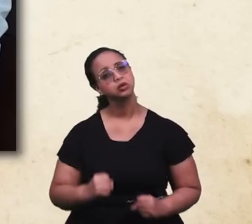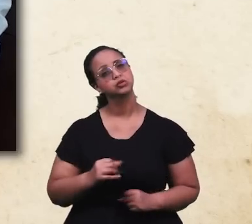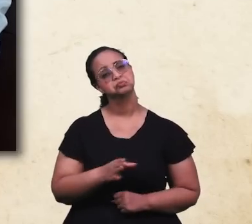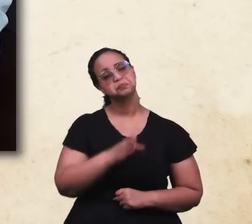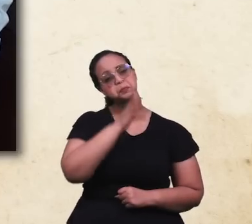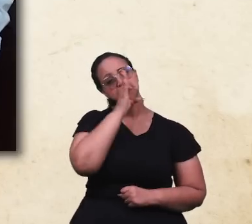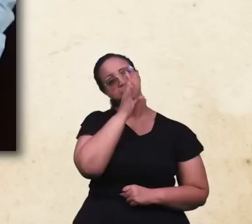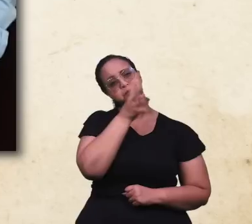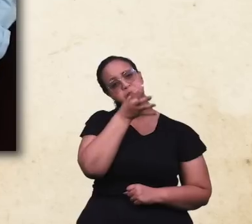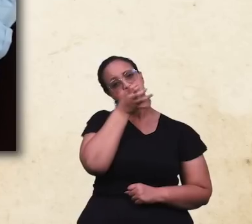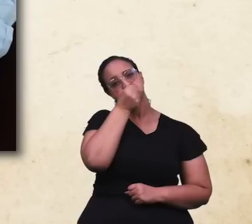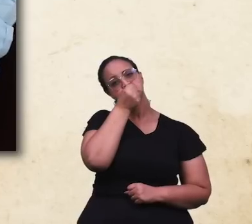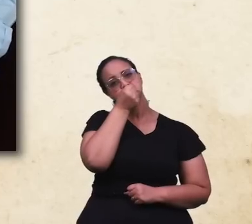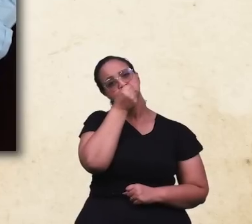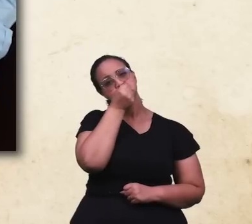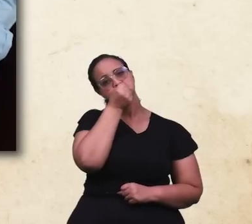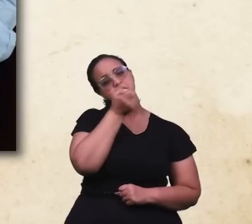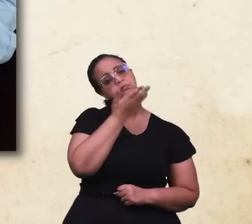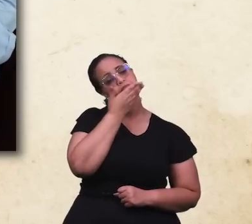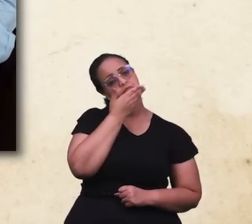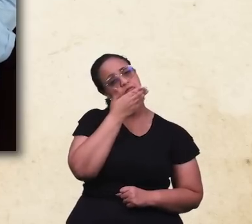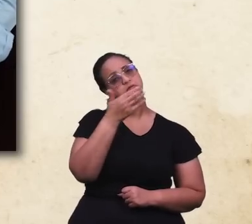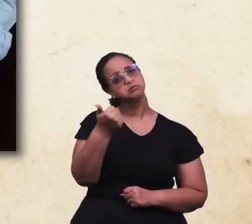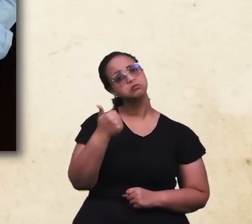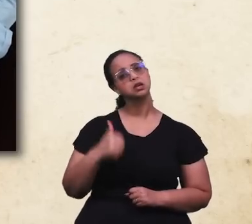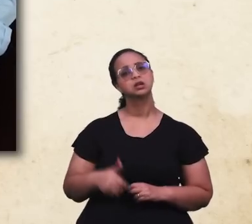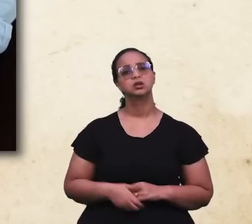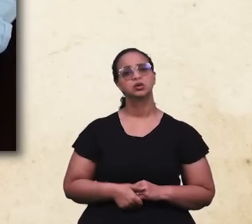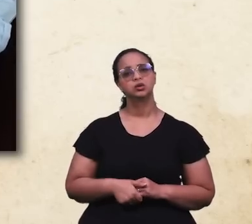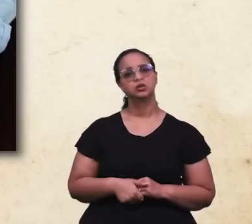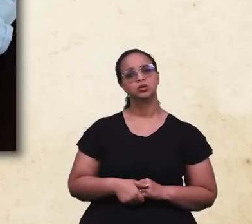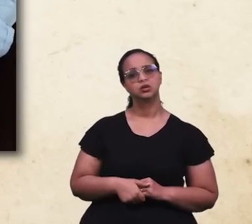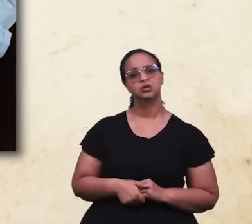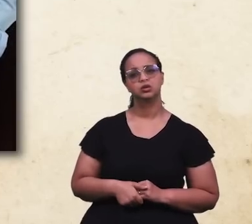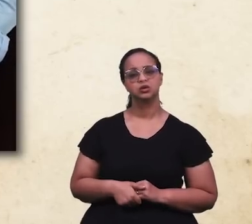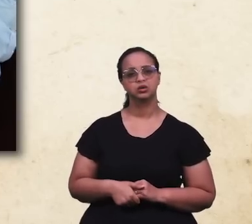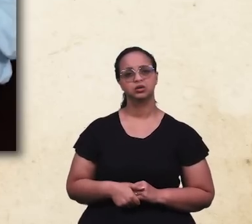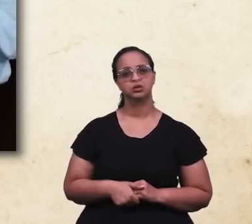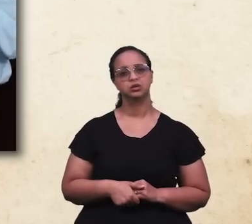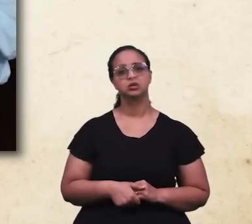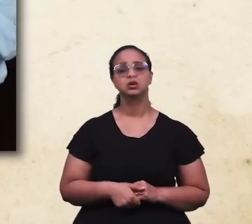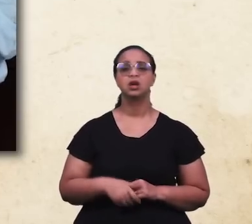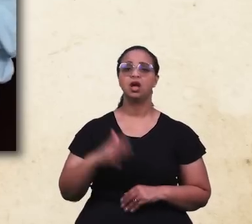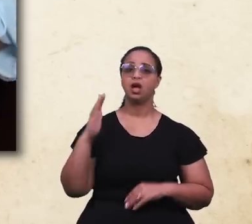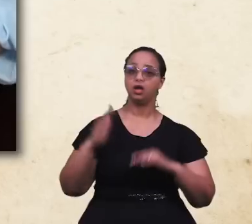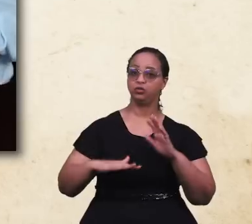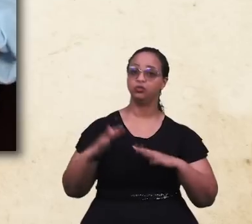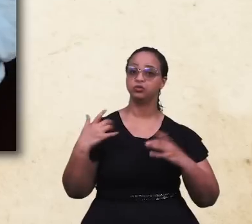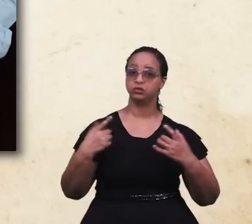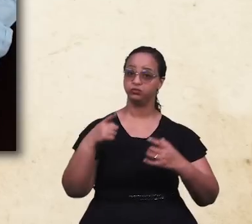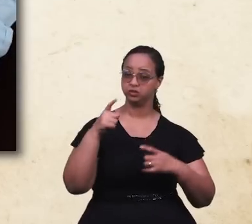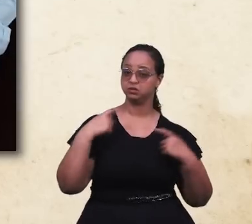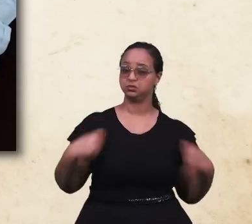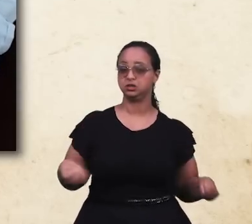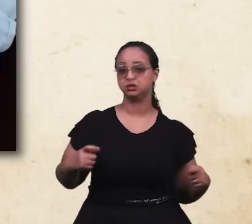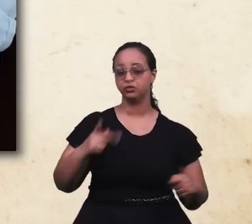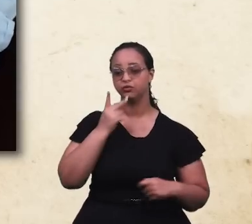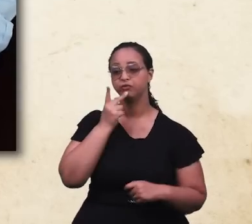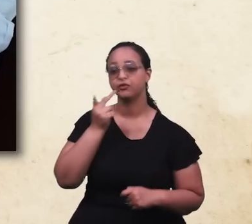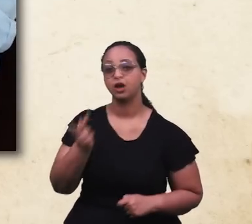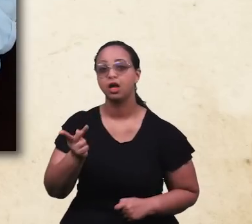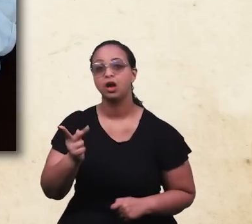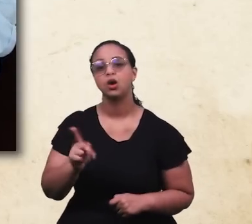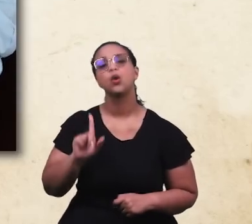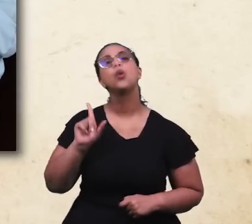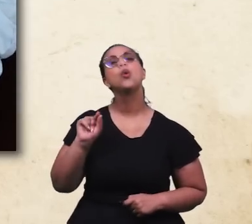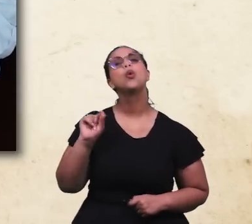calado, é melhor, porque o calar é ouro, né? O falar é prata. Mas tem hora que você tem que falar. O